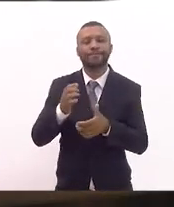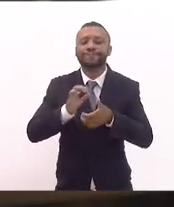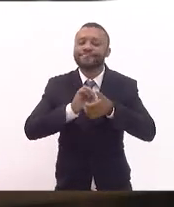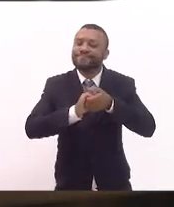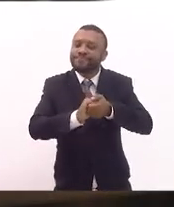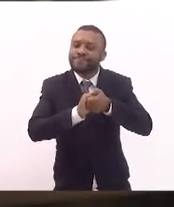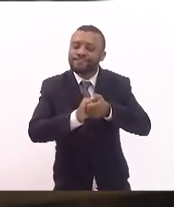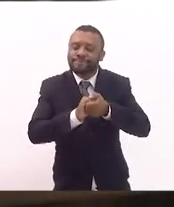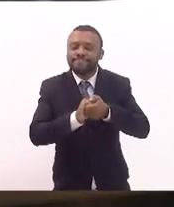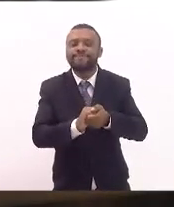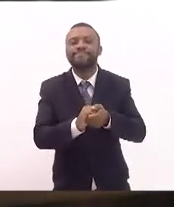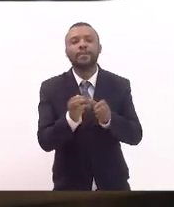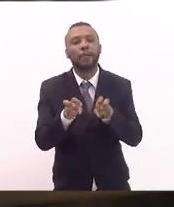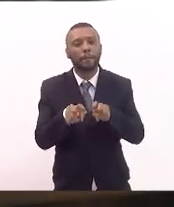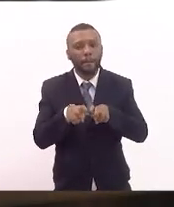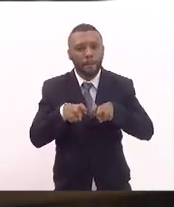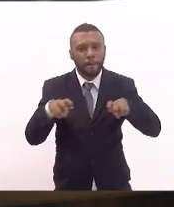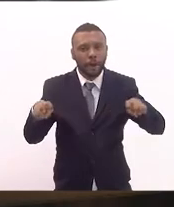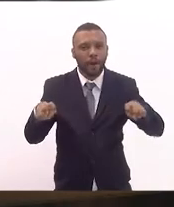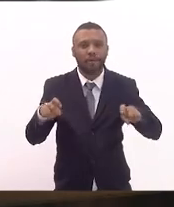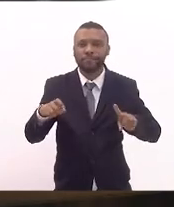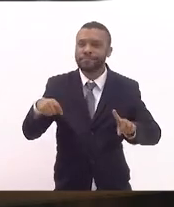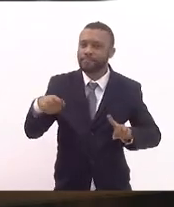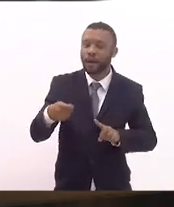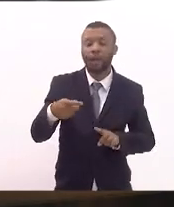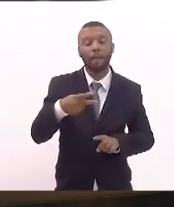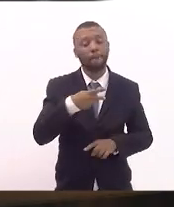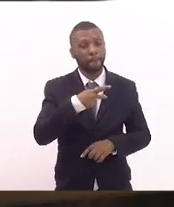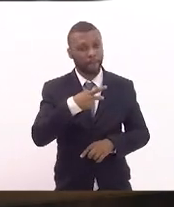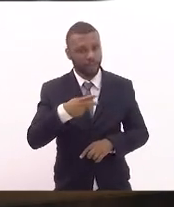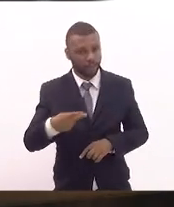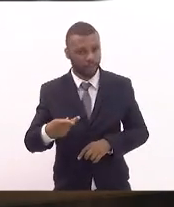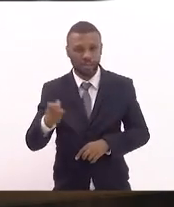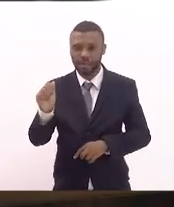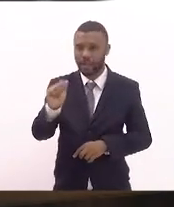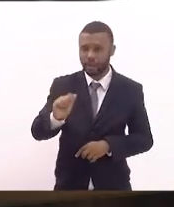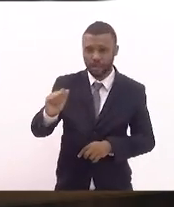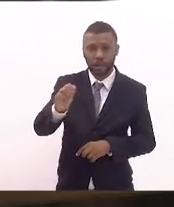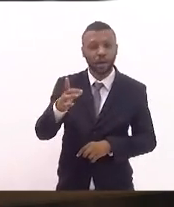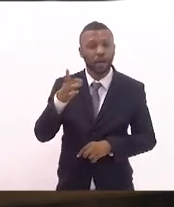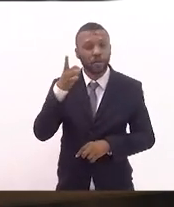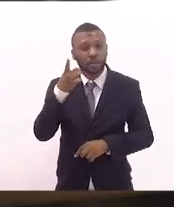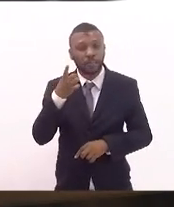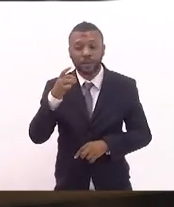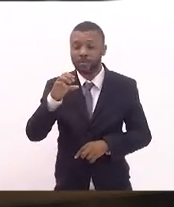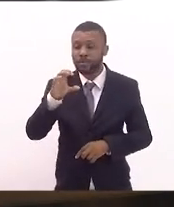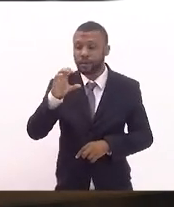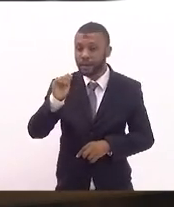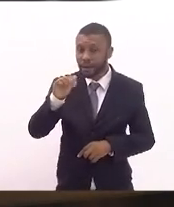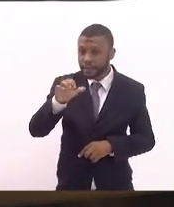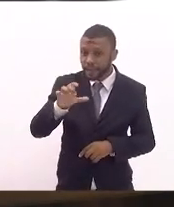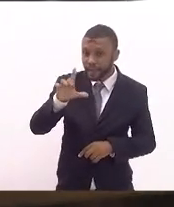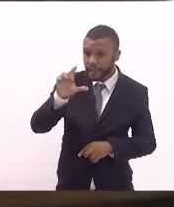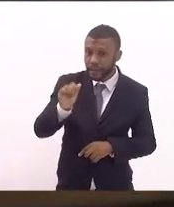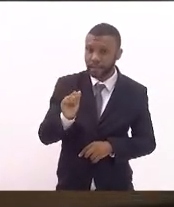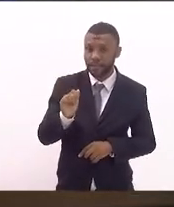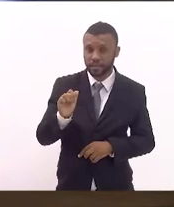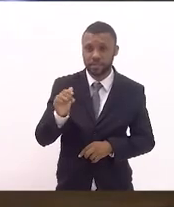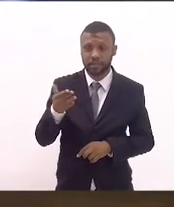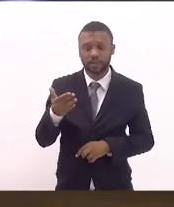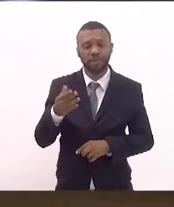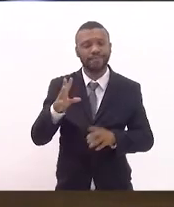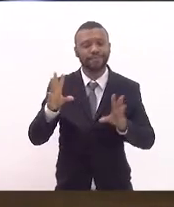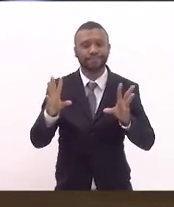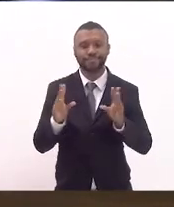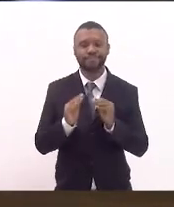cumprimentar a mesa através do presidente dessa sessão, que é o deputado Canella. Vou ser